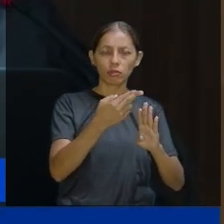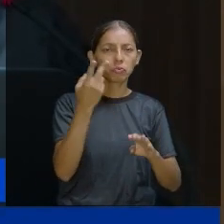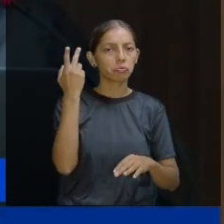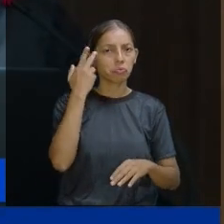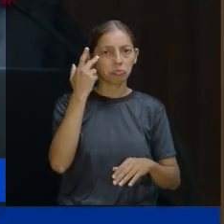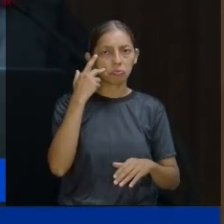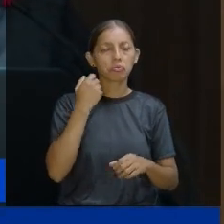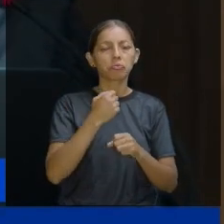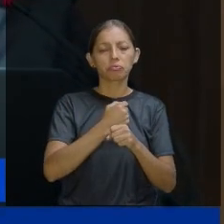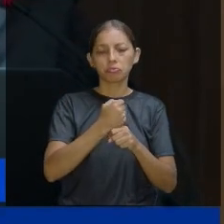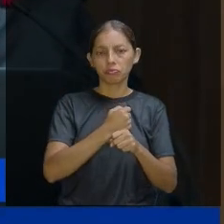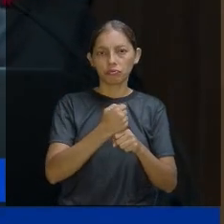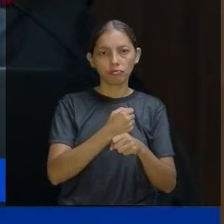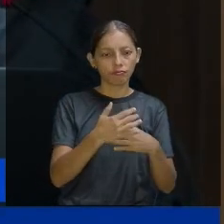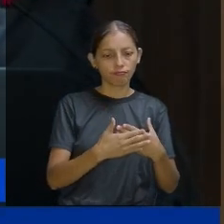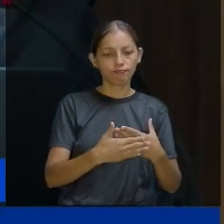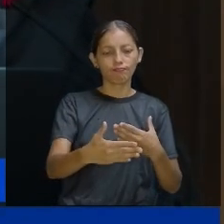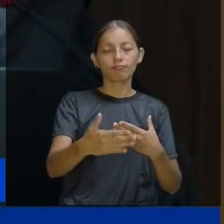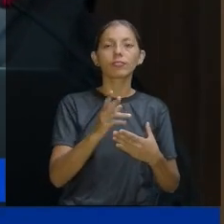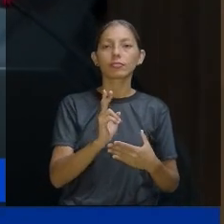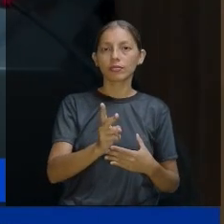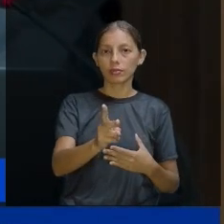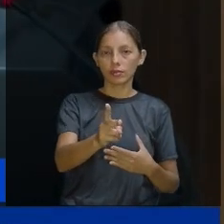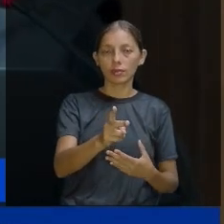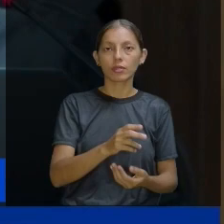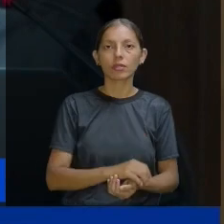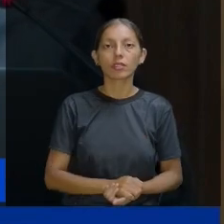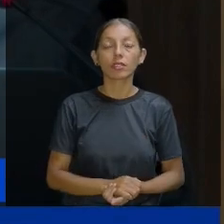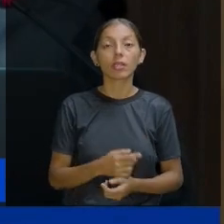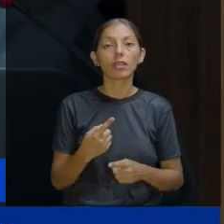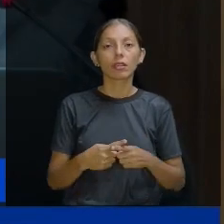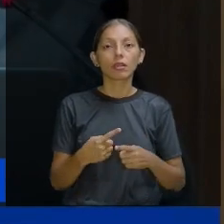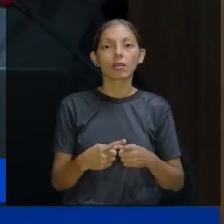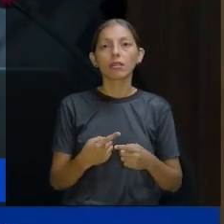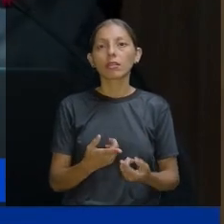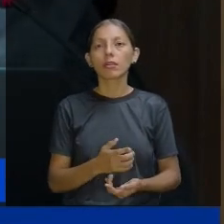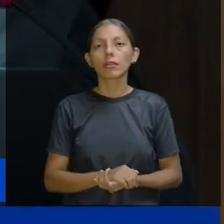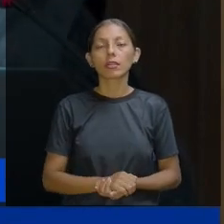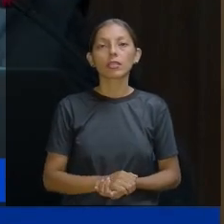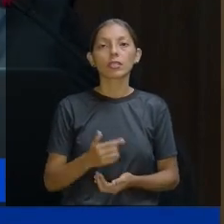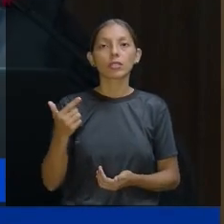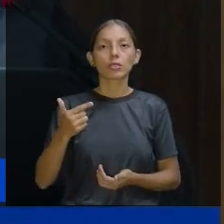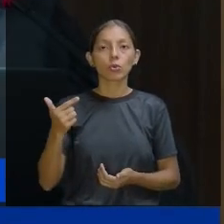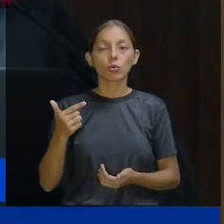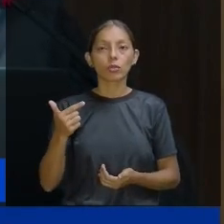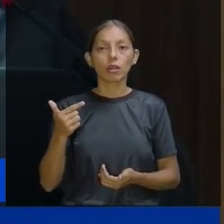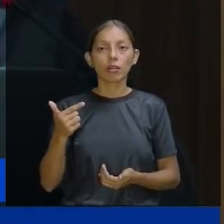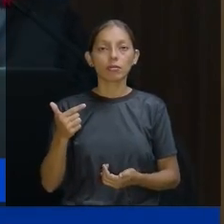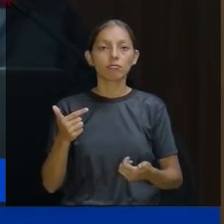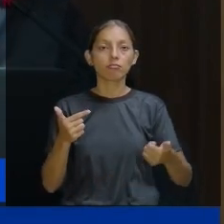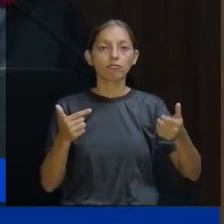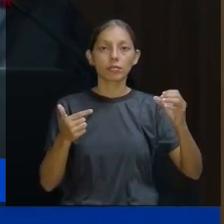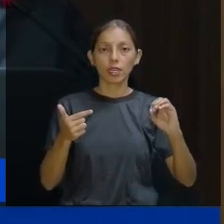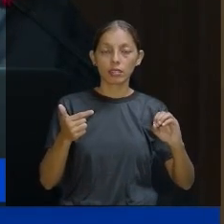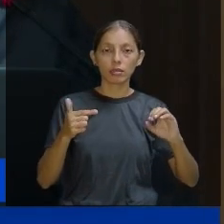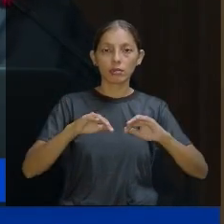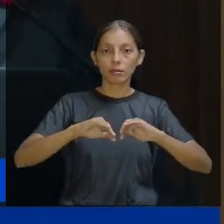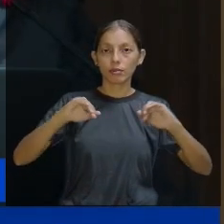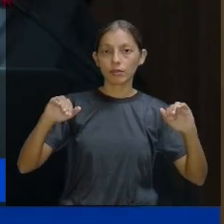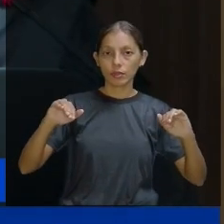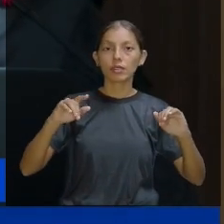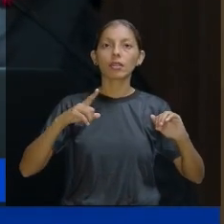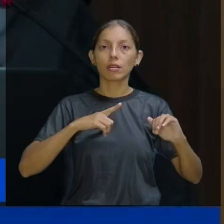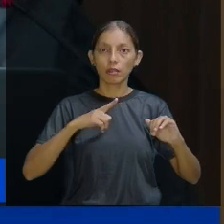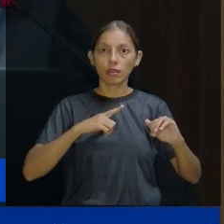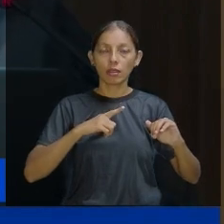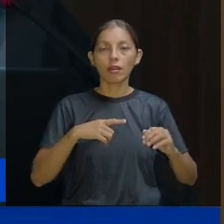isso, para estabelecer a divisão de competências entre a segunda zona e a 10ª zona eleitoral, e